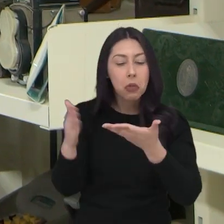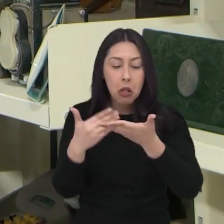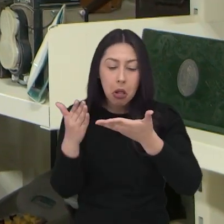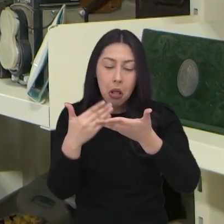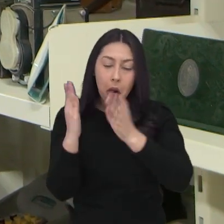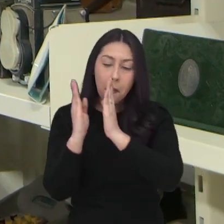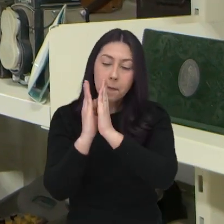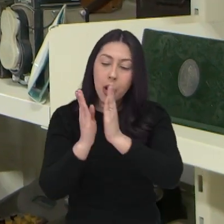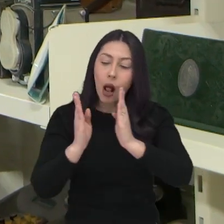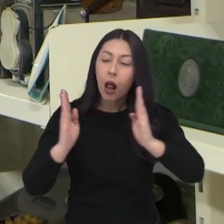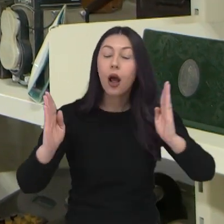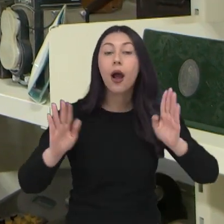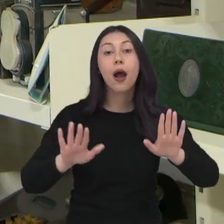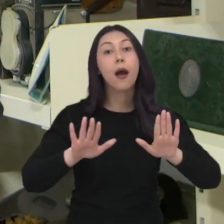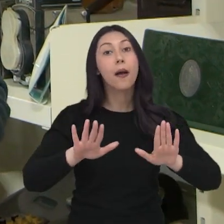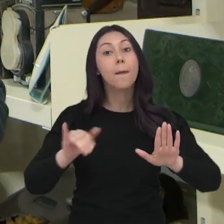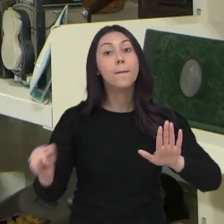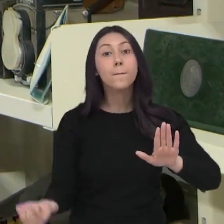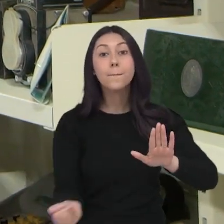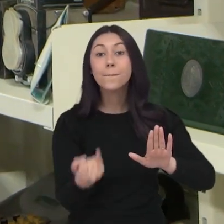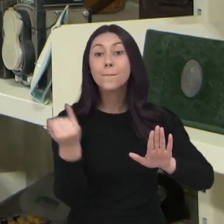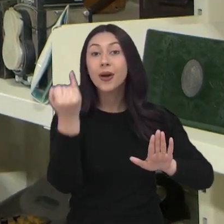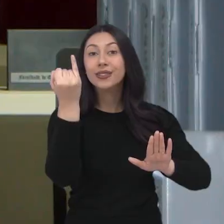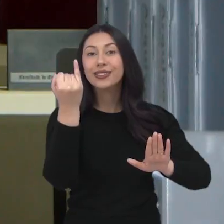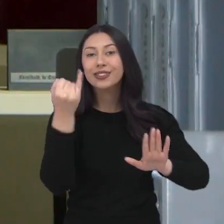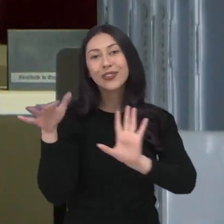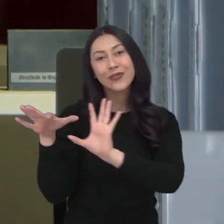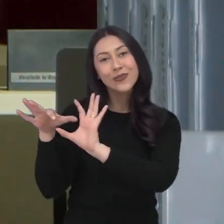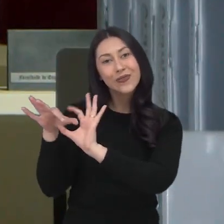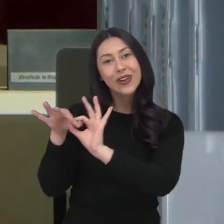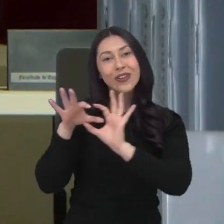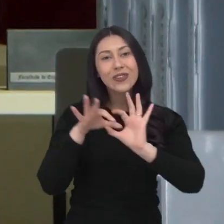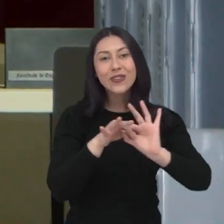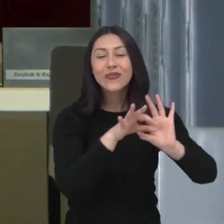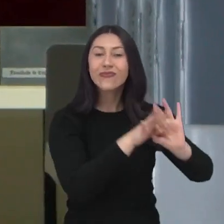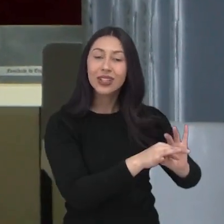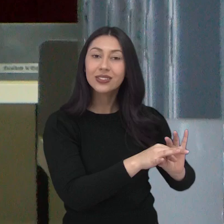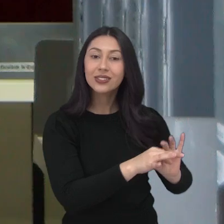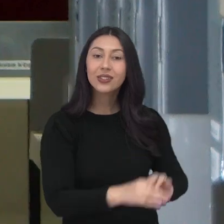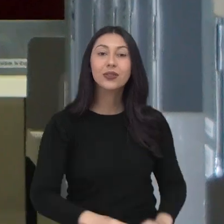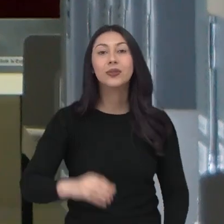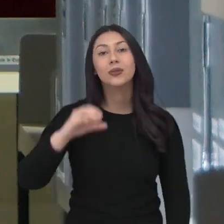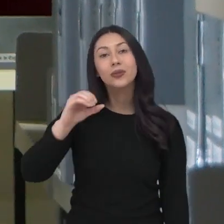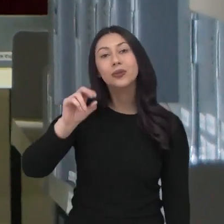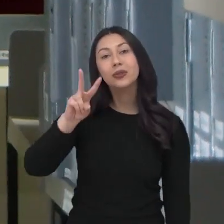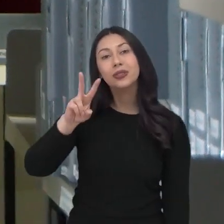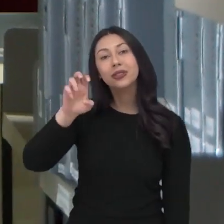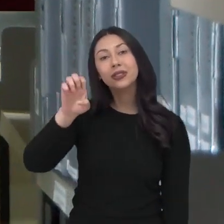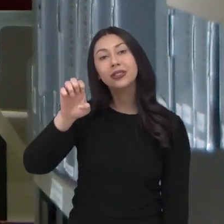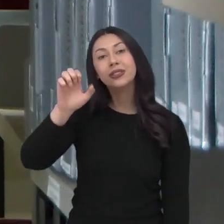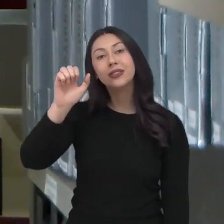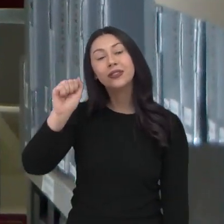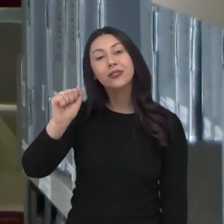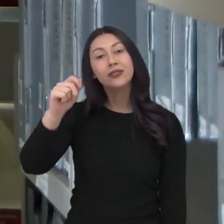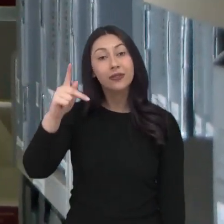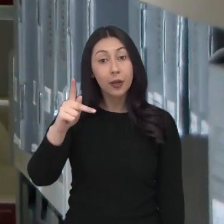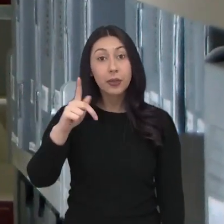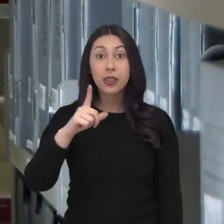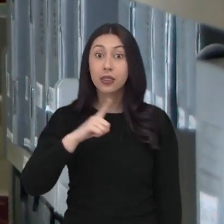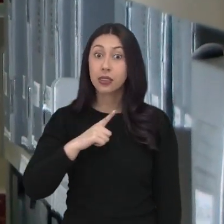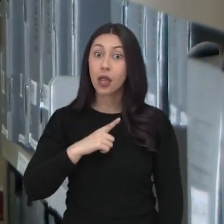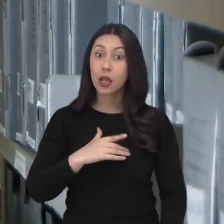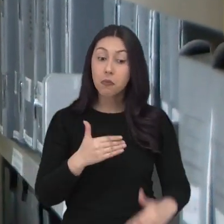arqueológico, bibliográfico, só que o mais importante é o contexto. O CEVAP preserva nessas caixas